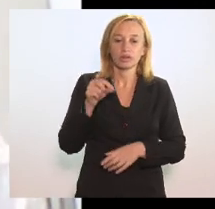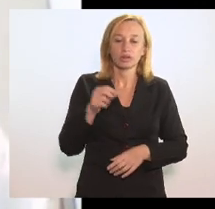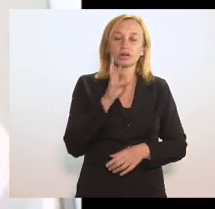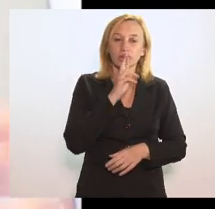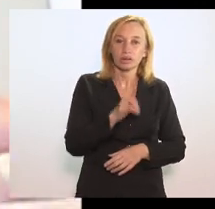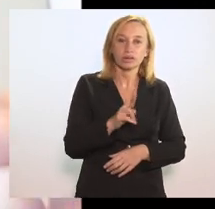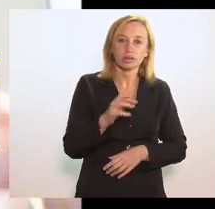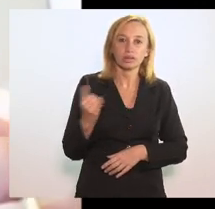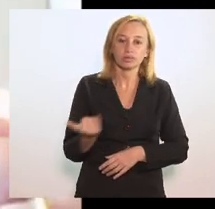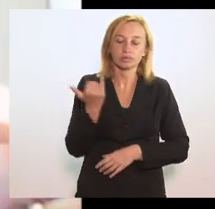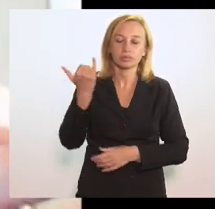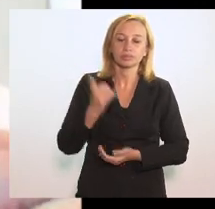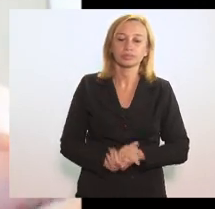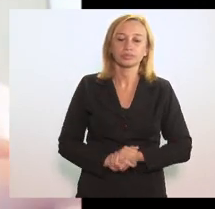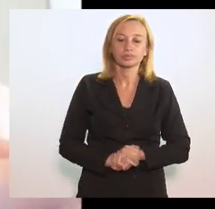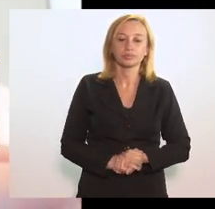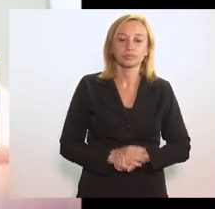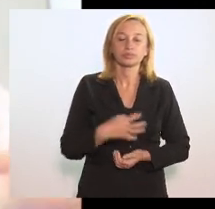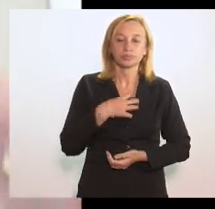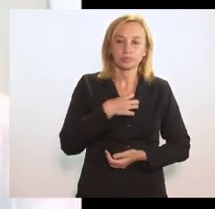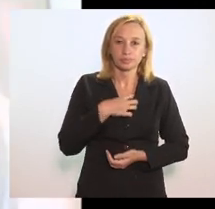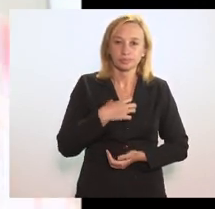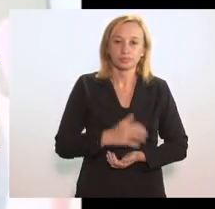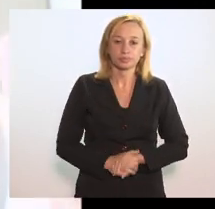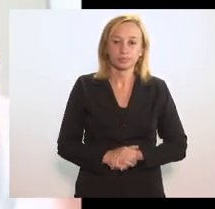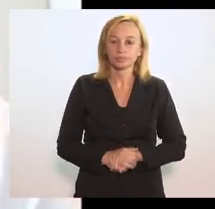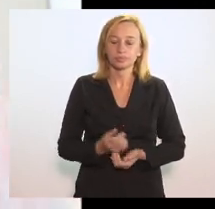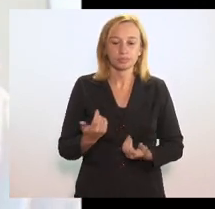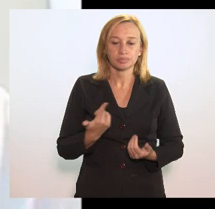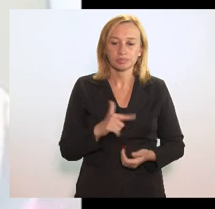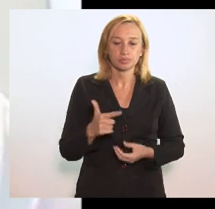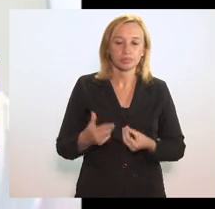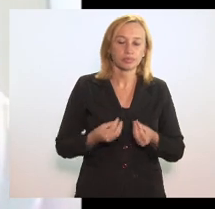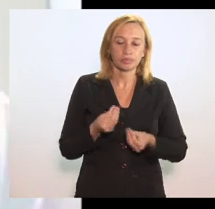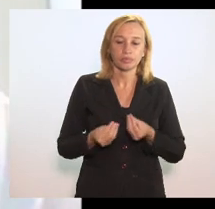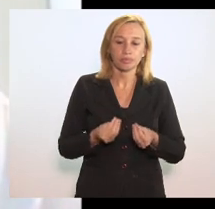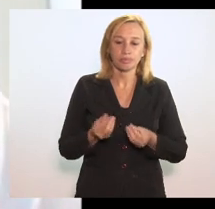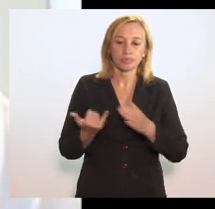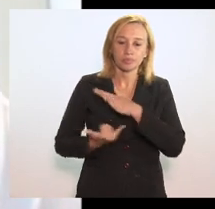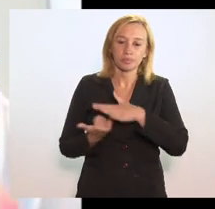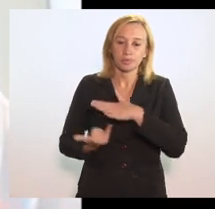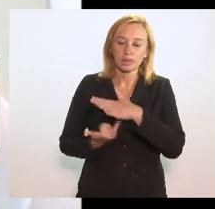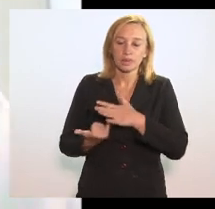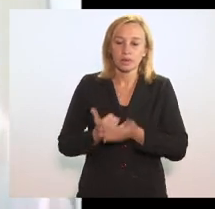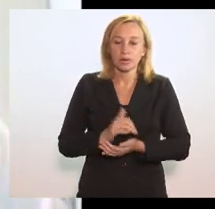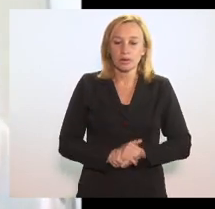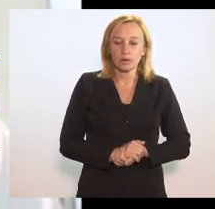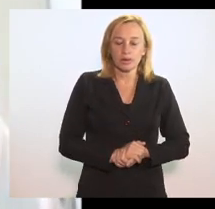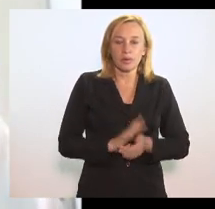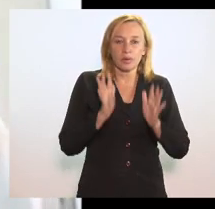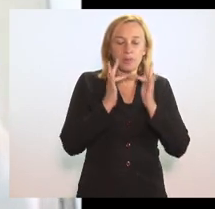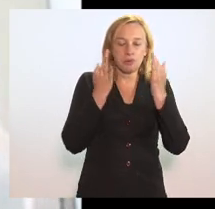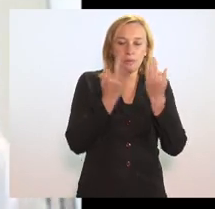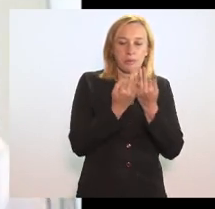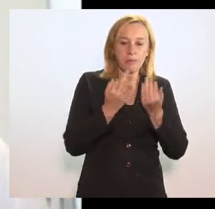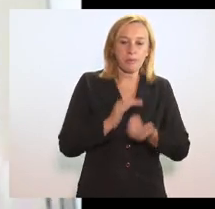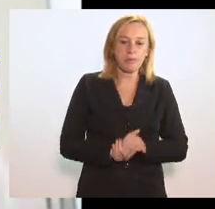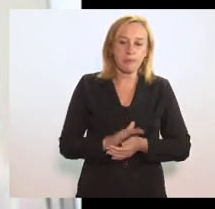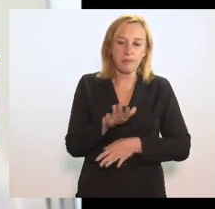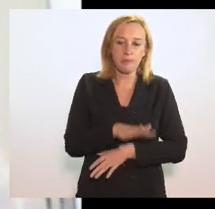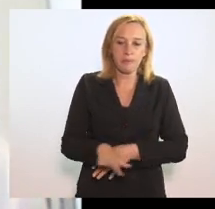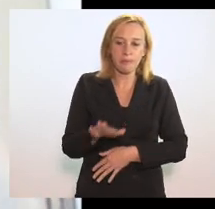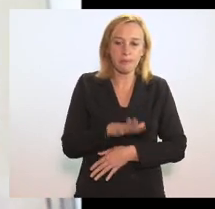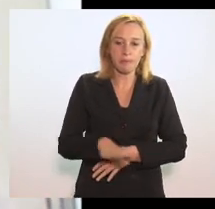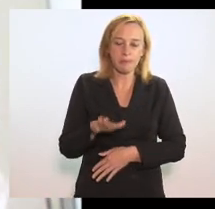Então, minha discussão vai nesse sentido. Não dá para as instituições, né, para as famílias, para as